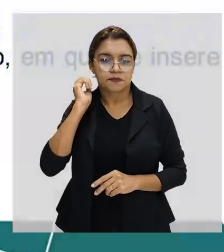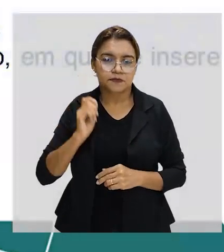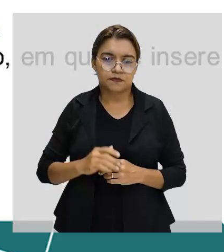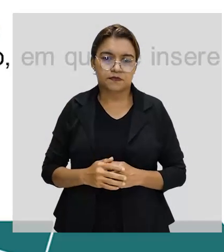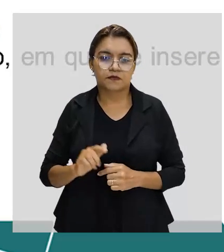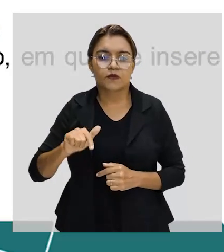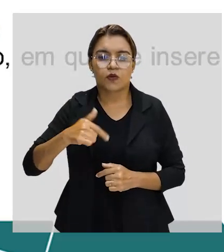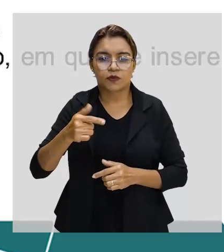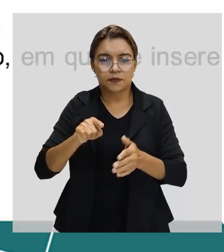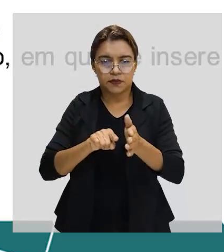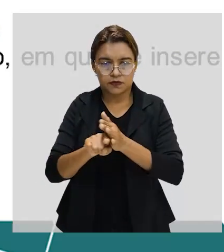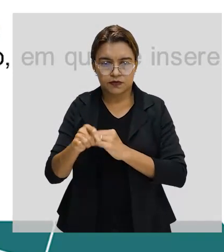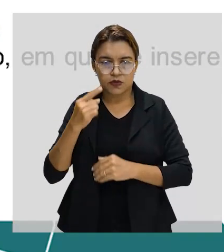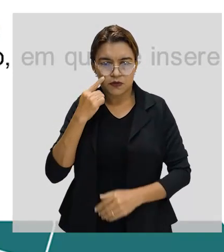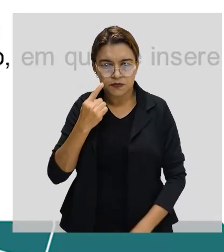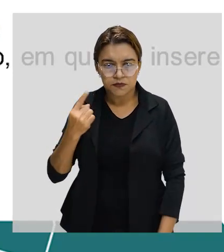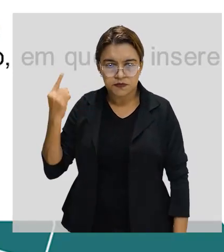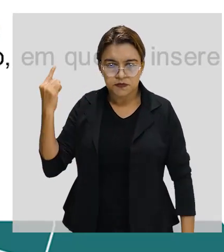Outra questão aqui, ó.